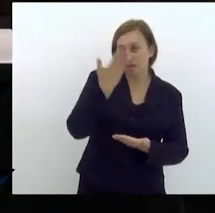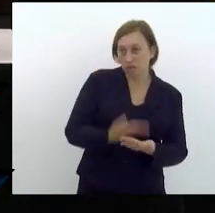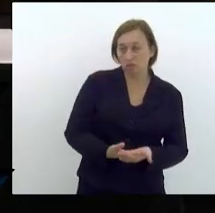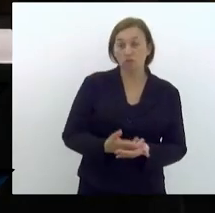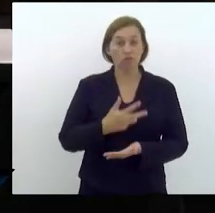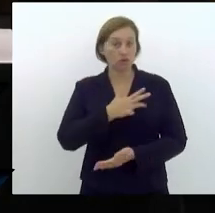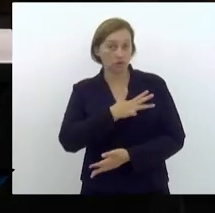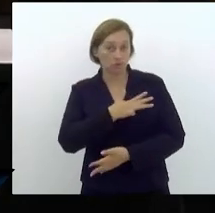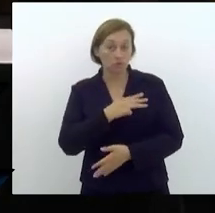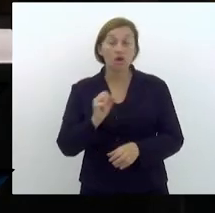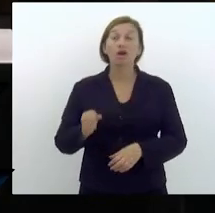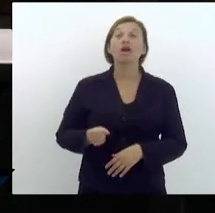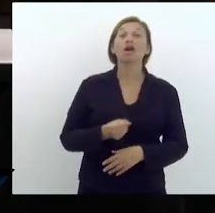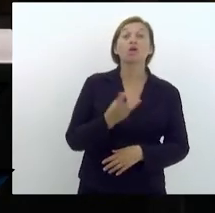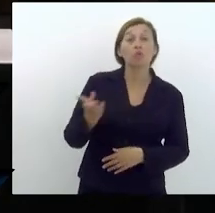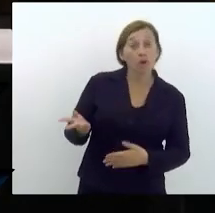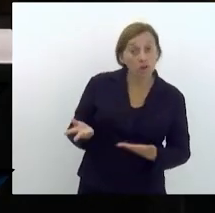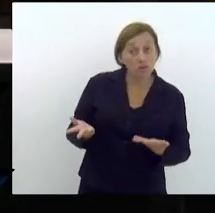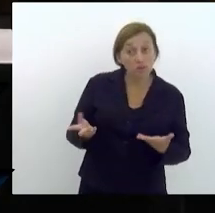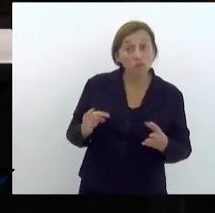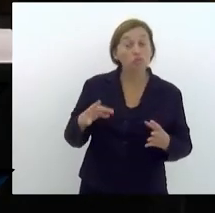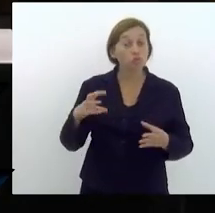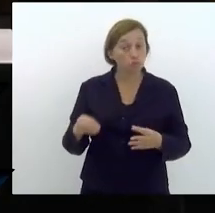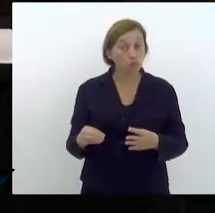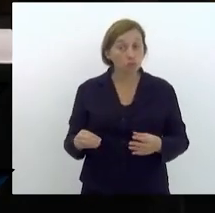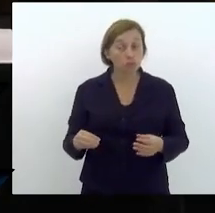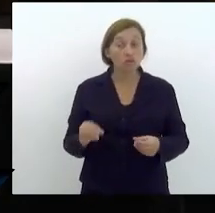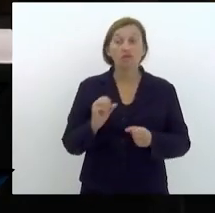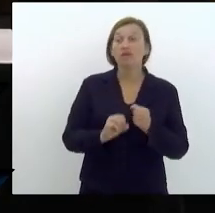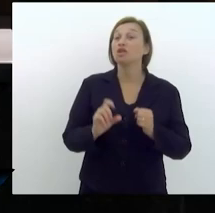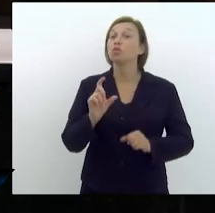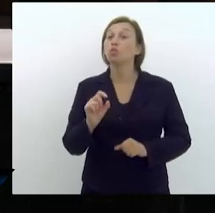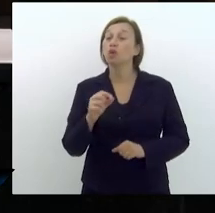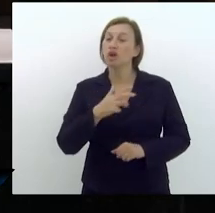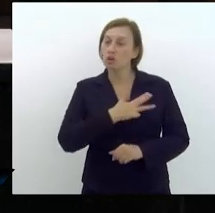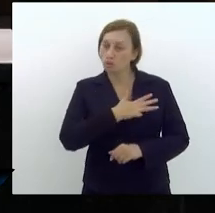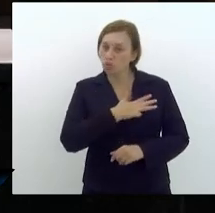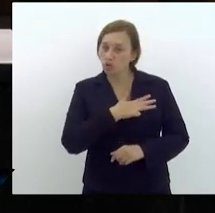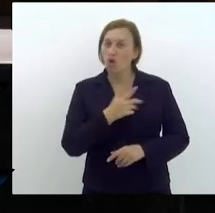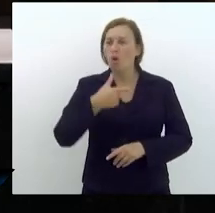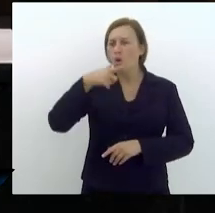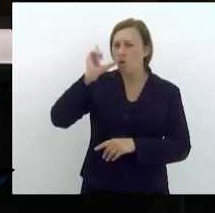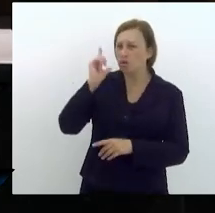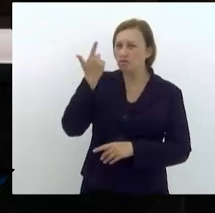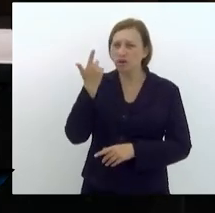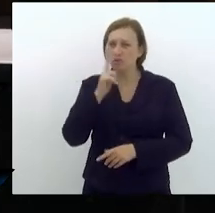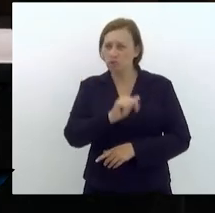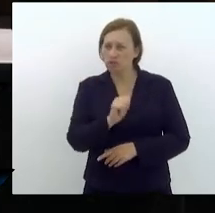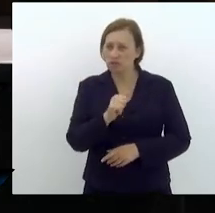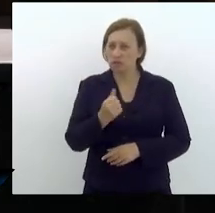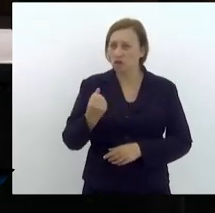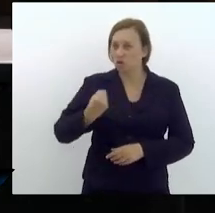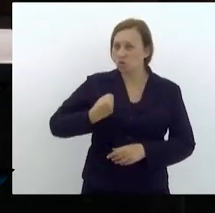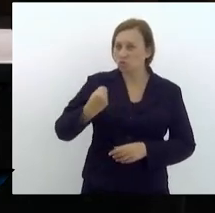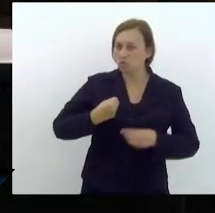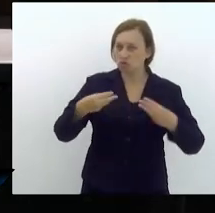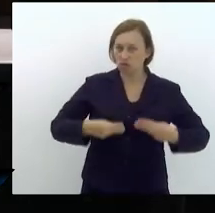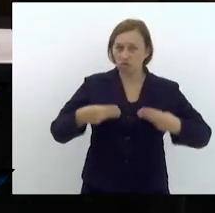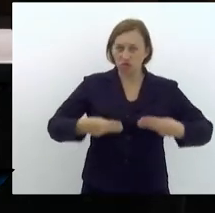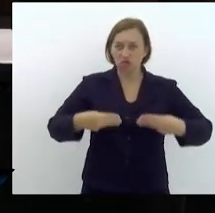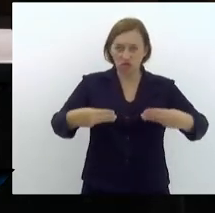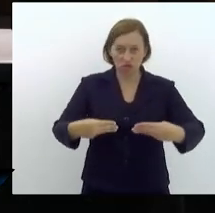e Enquanto isso o que que ele está fazendo ontem para ele conseguir manter o número de Ministérios